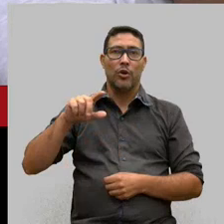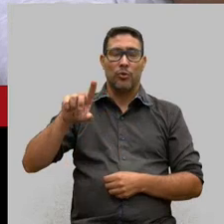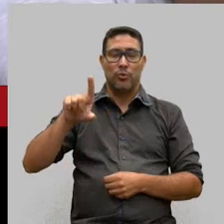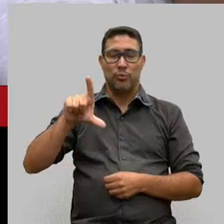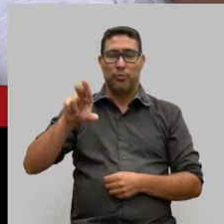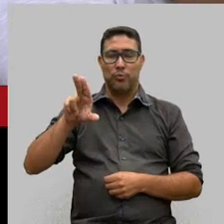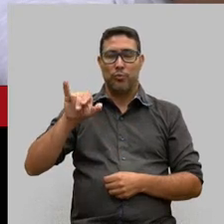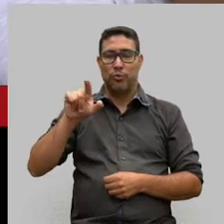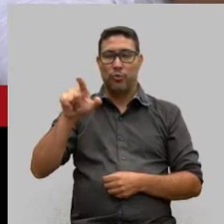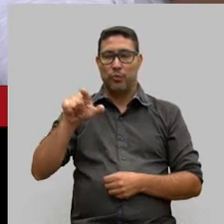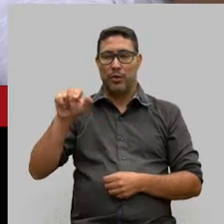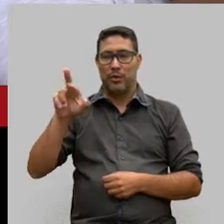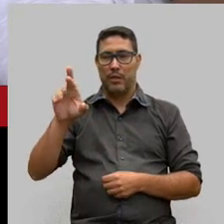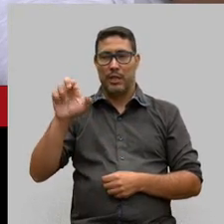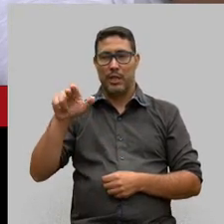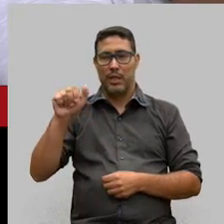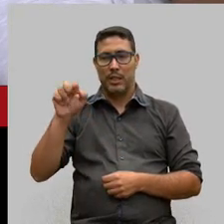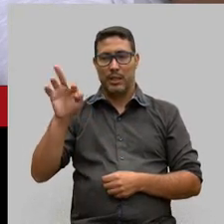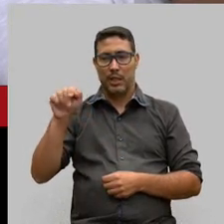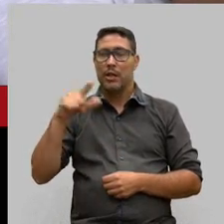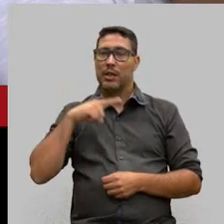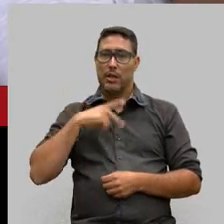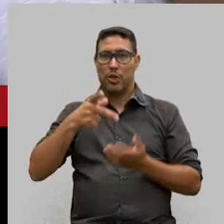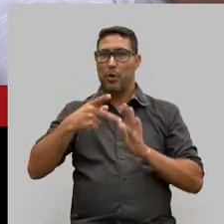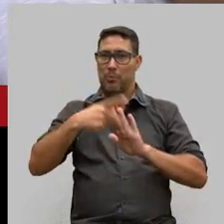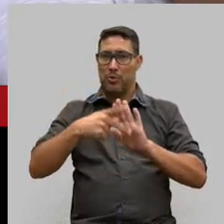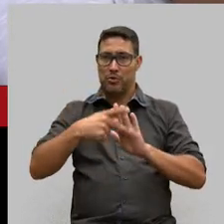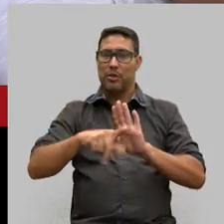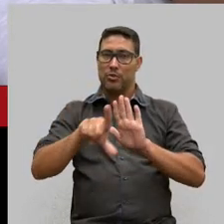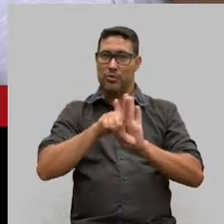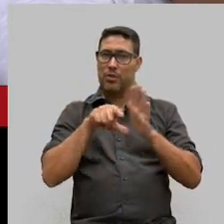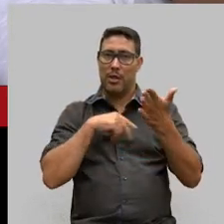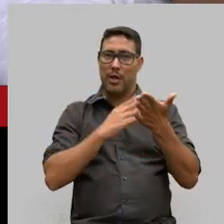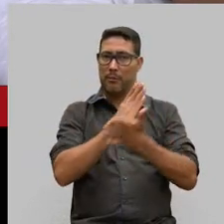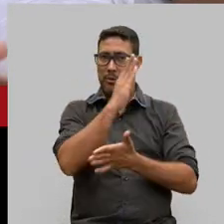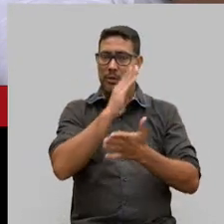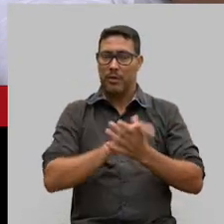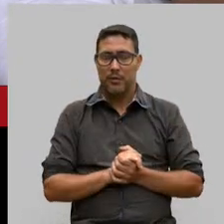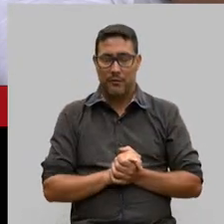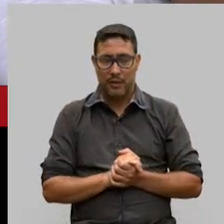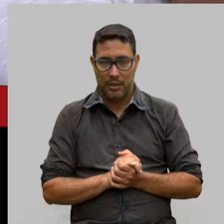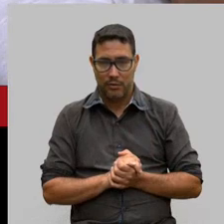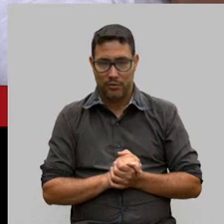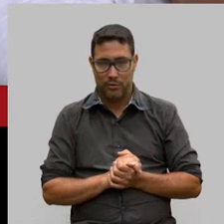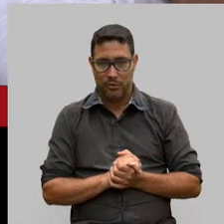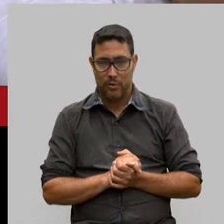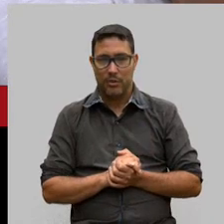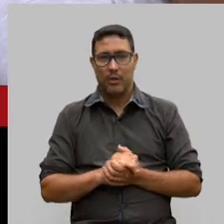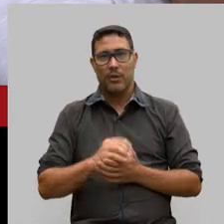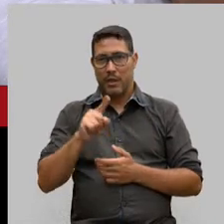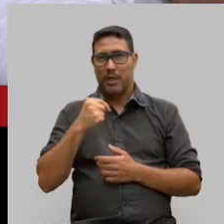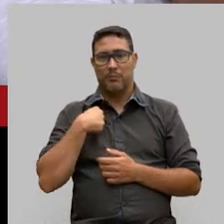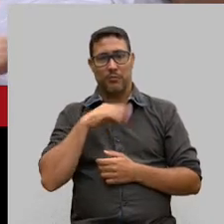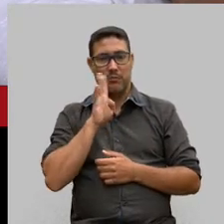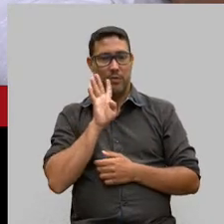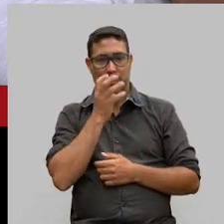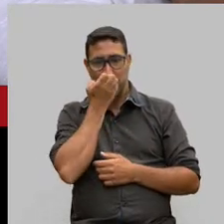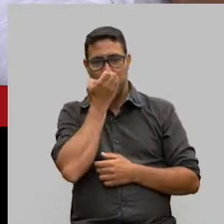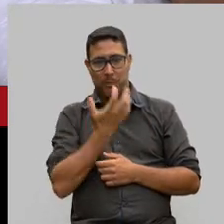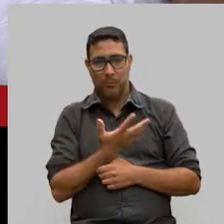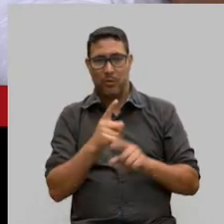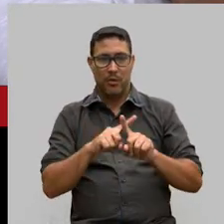a gente tinha um projeto de lei aprovado muito bom que o nossa lei era muito legal mas